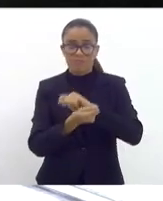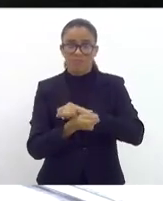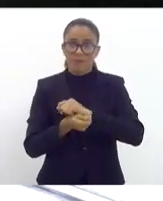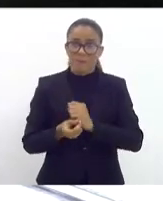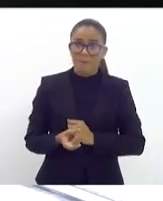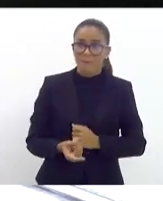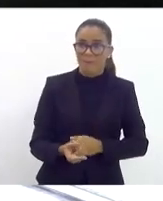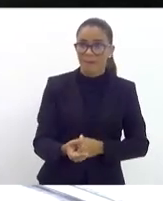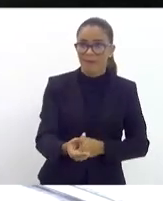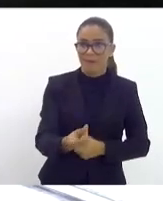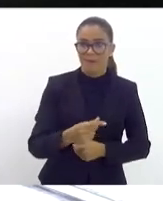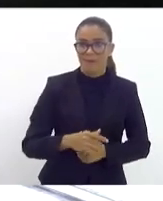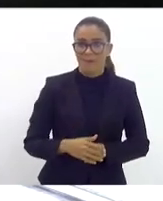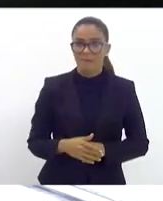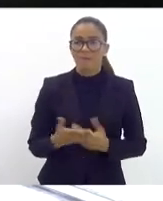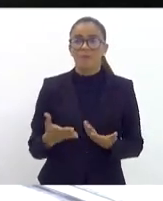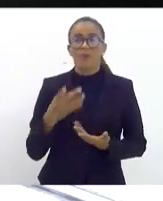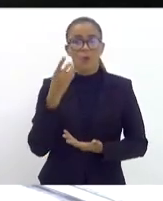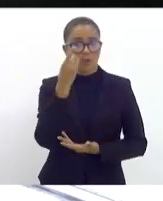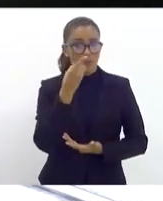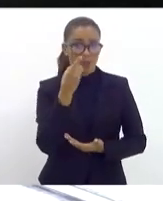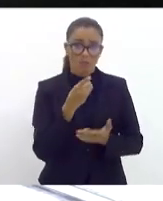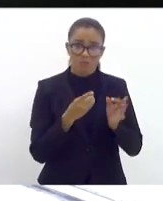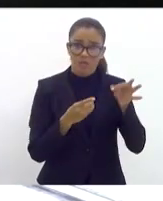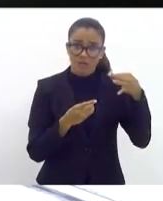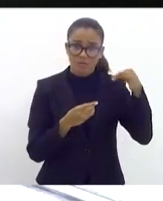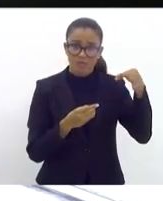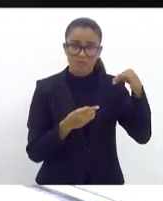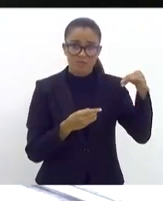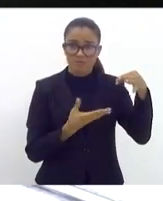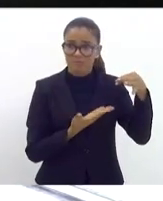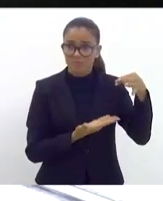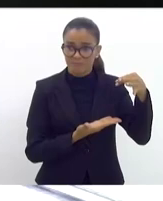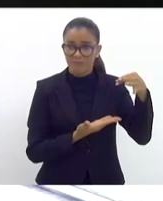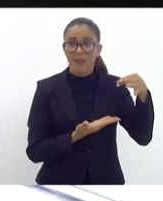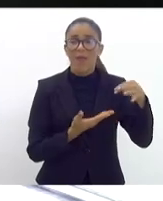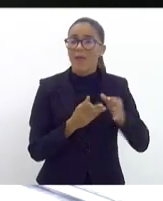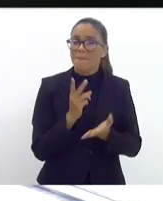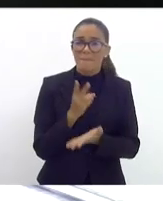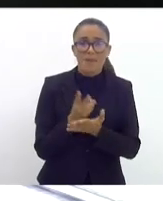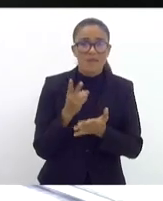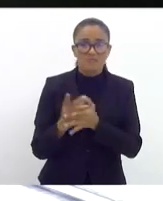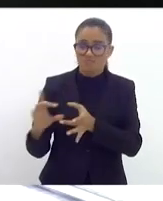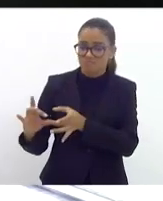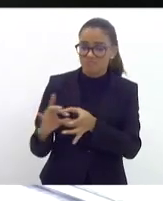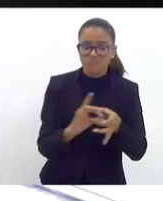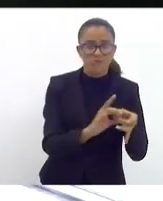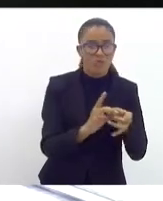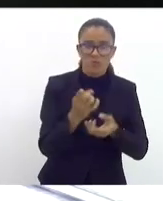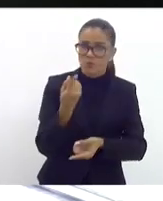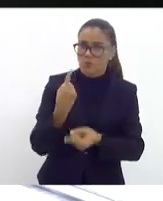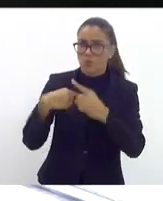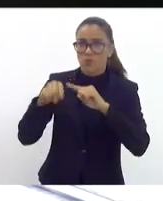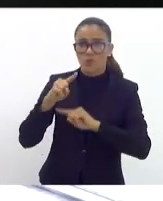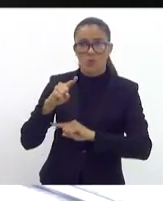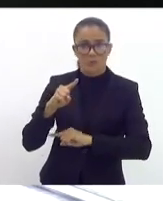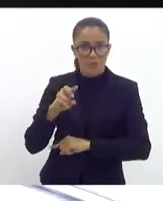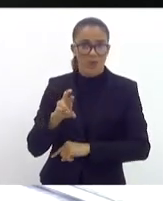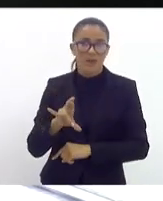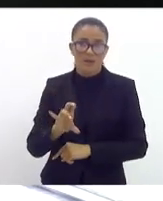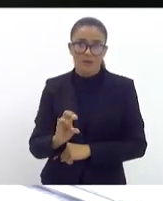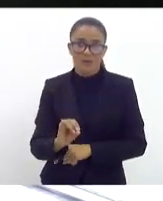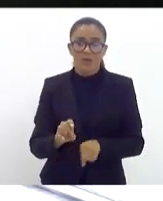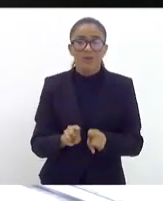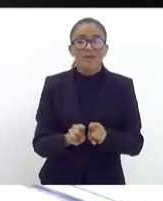fundo permanente porque o deputado fez aqui foi exatamente na mesma linha E além